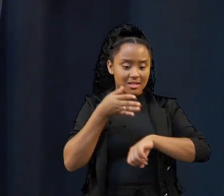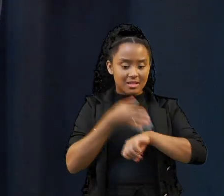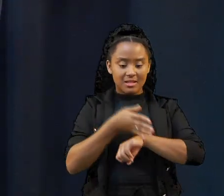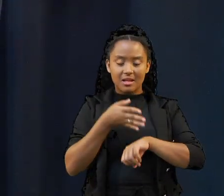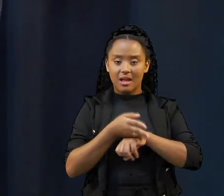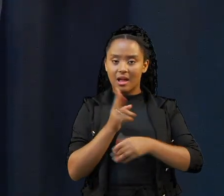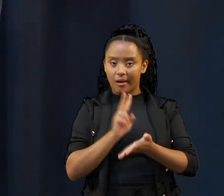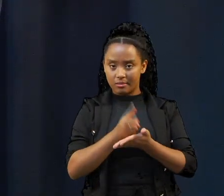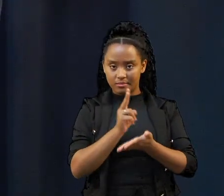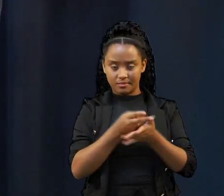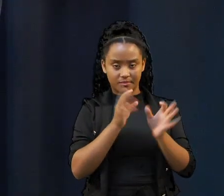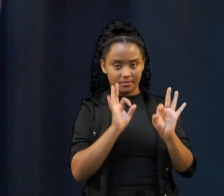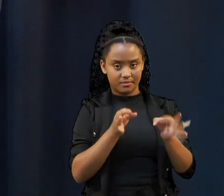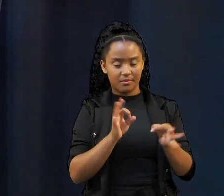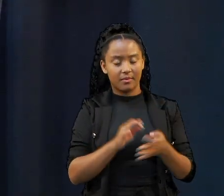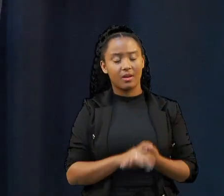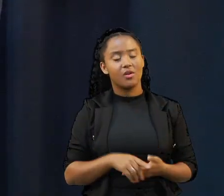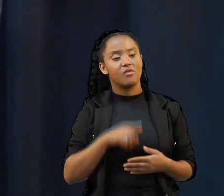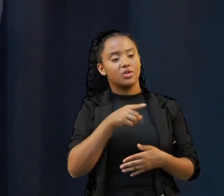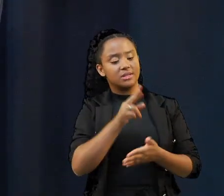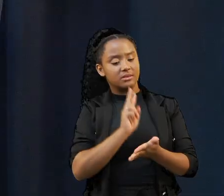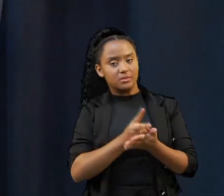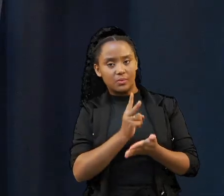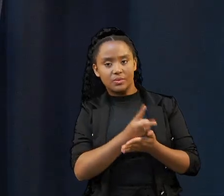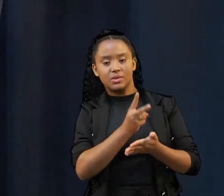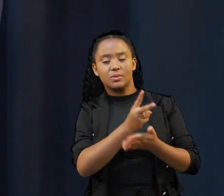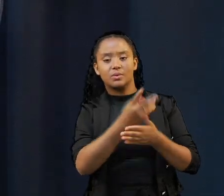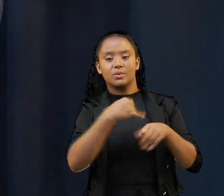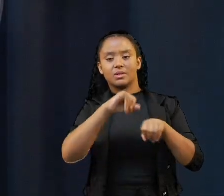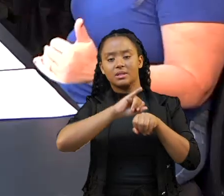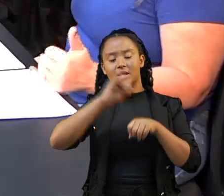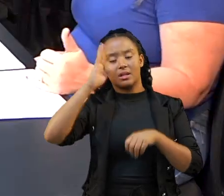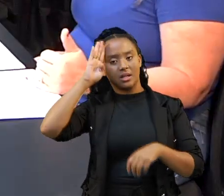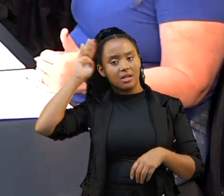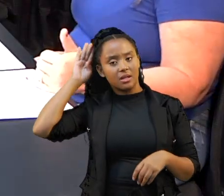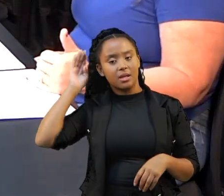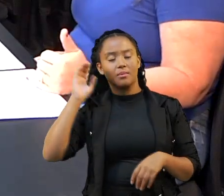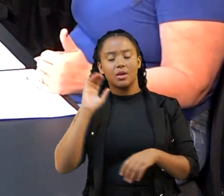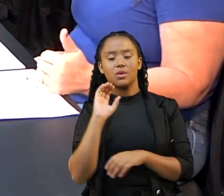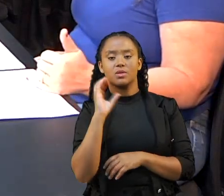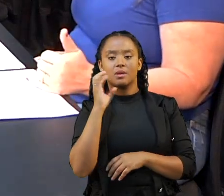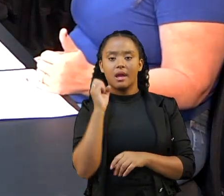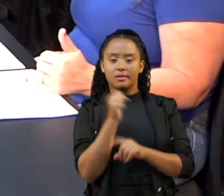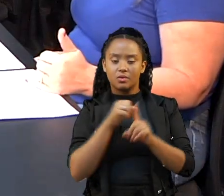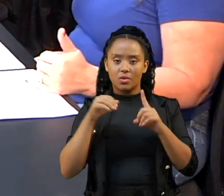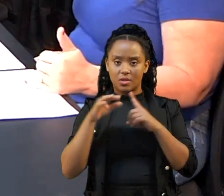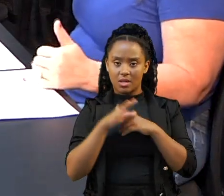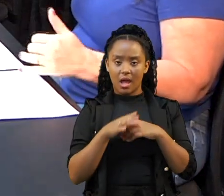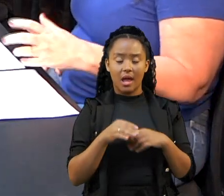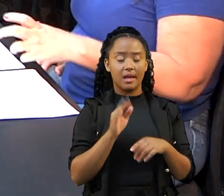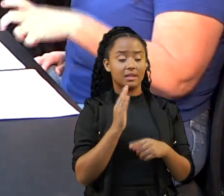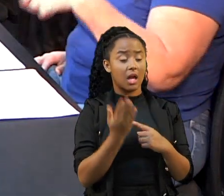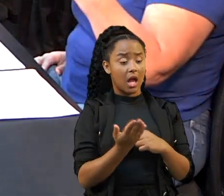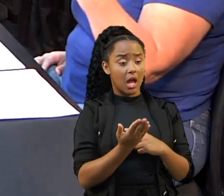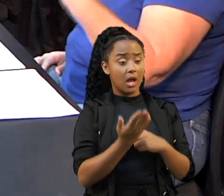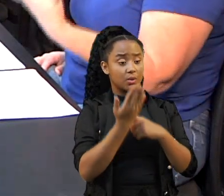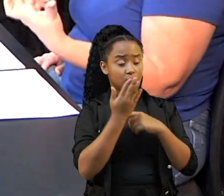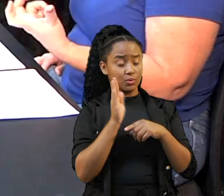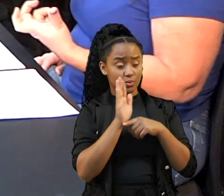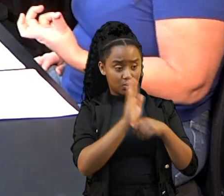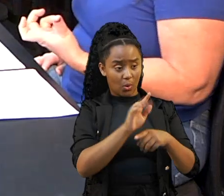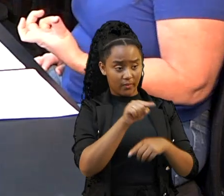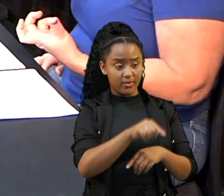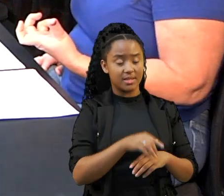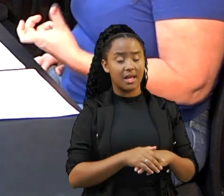você ingressou na universidade. Você continua no Centro Acadêmico das Ciências Sociais. Isso te